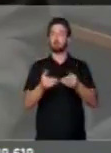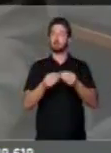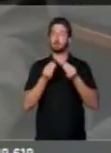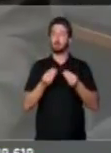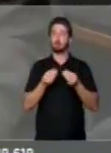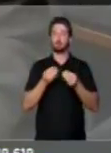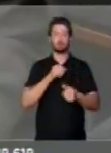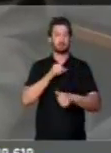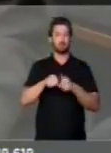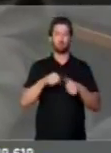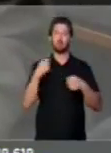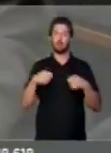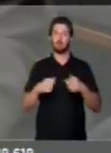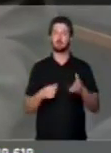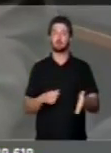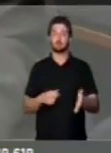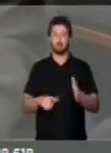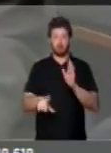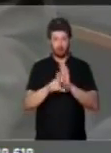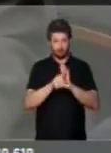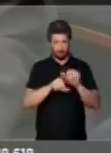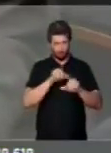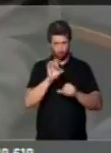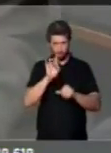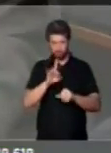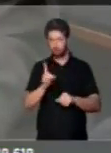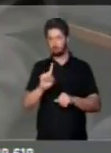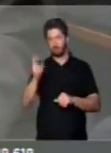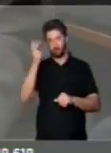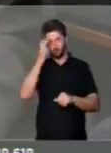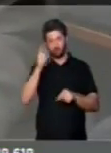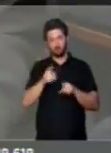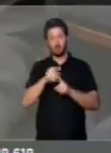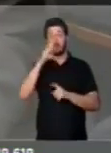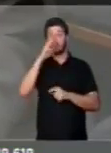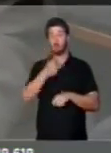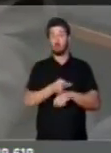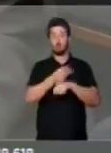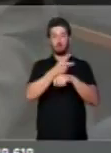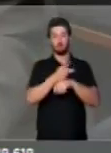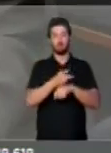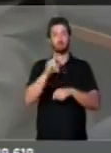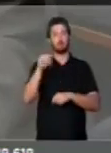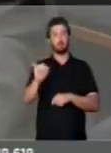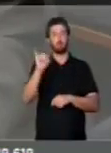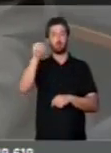é? E eu acho que não é só a lei que vai mudar isto. Eu acho que a delação premiada